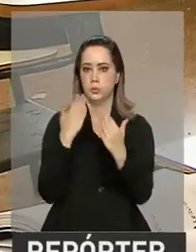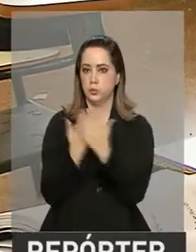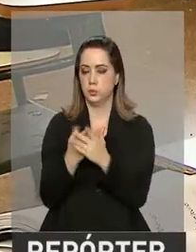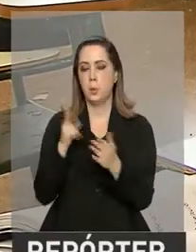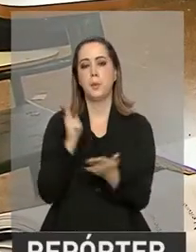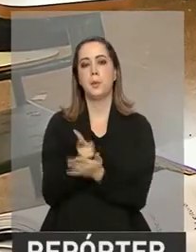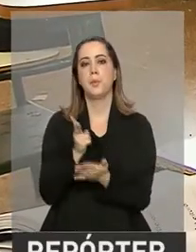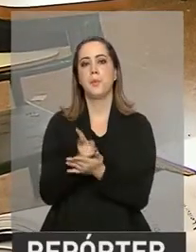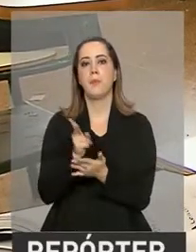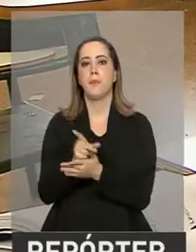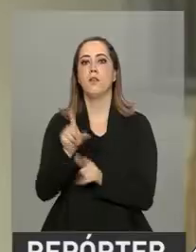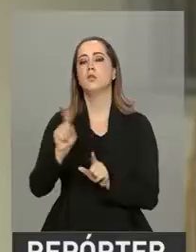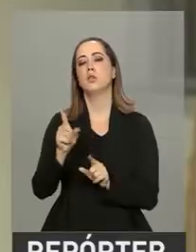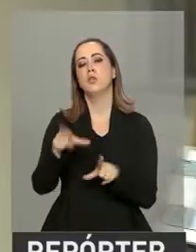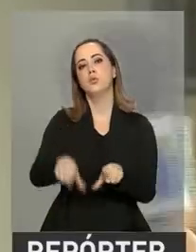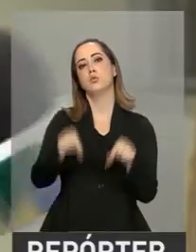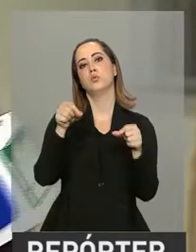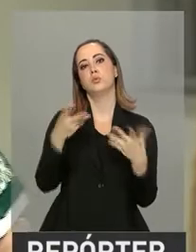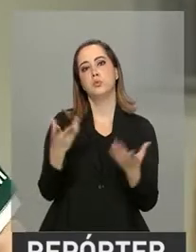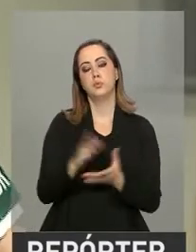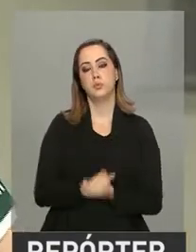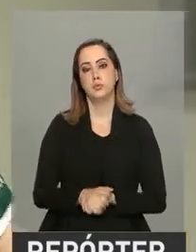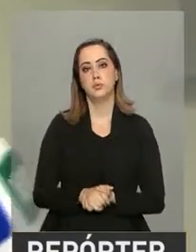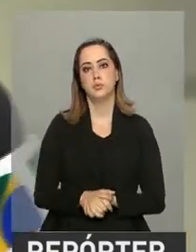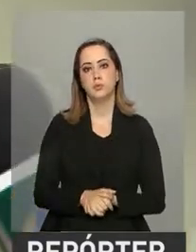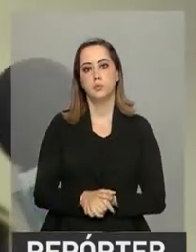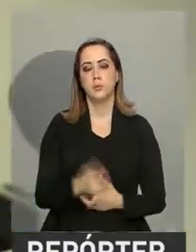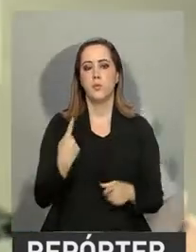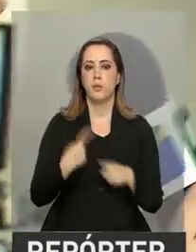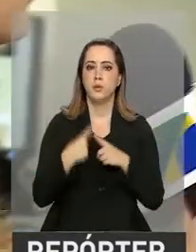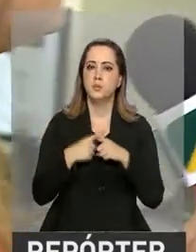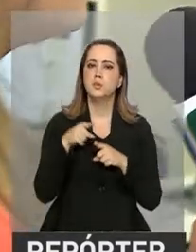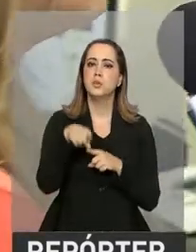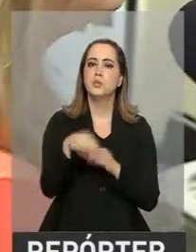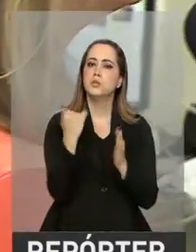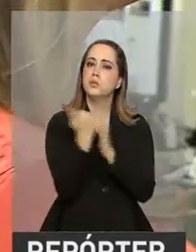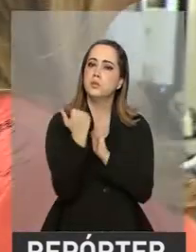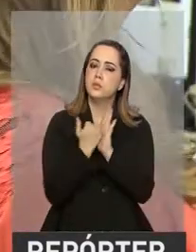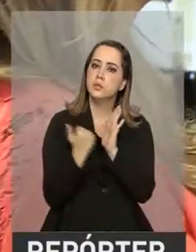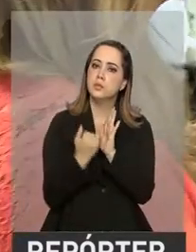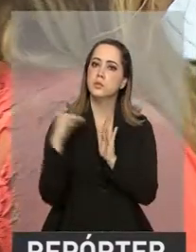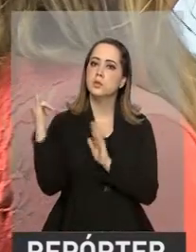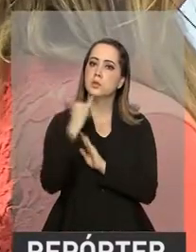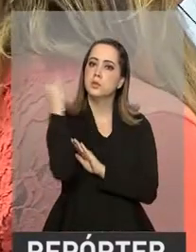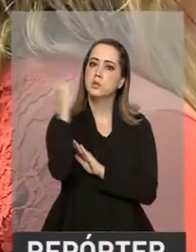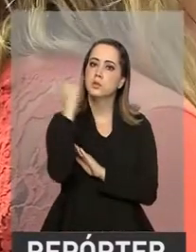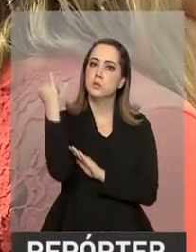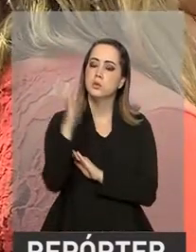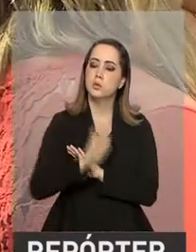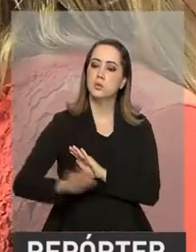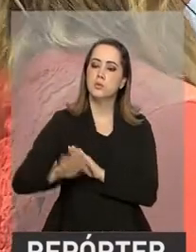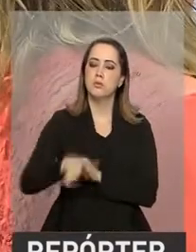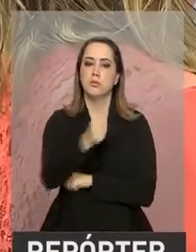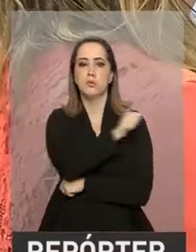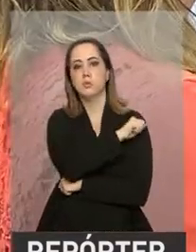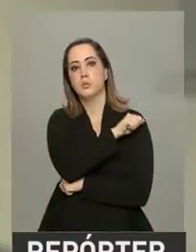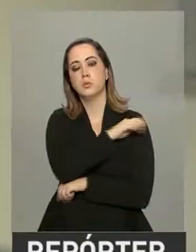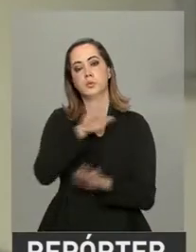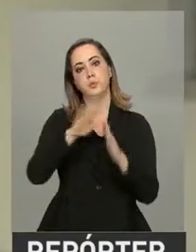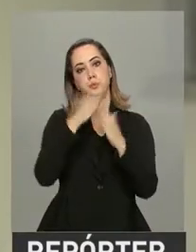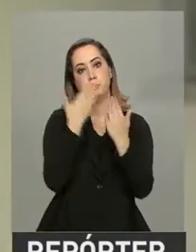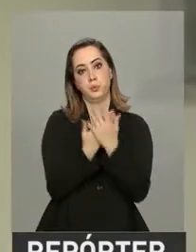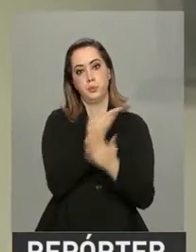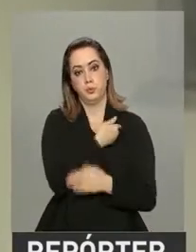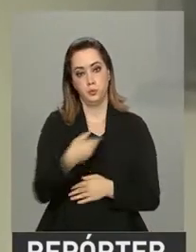participaram do processo de escolha e por que esse programa é importante para a formação dos alunos do ensino público do país